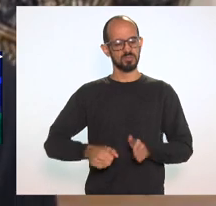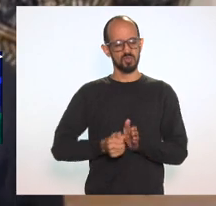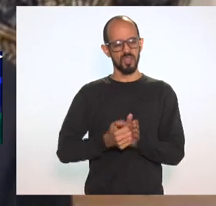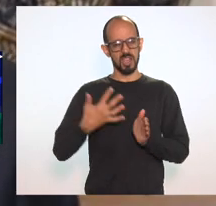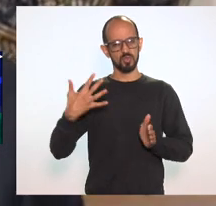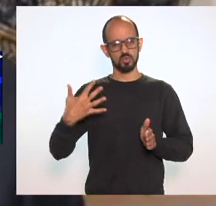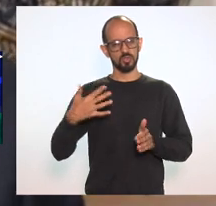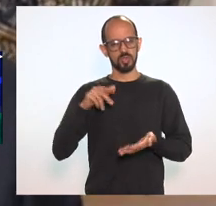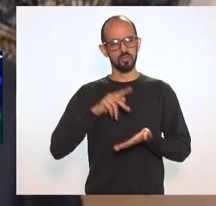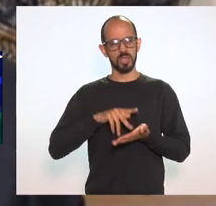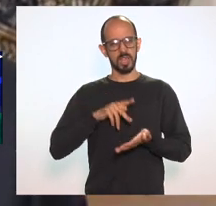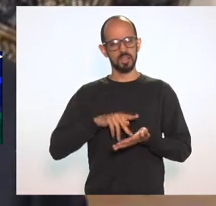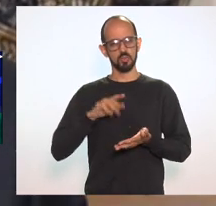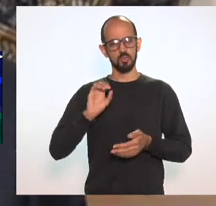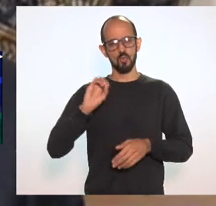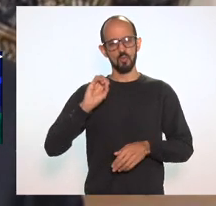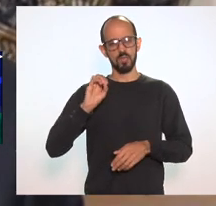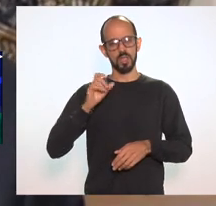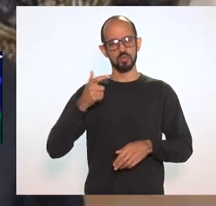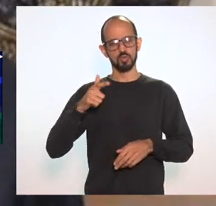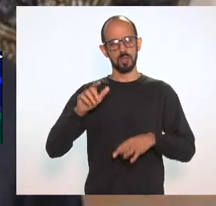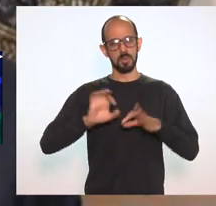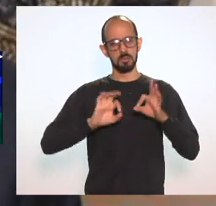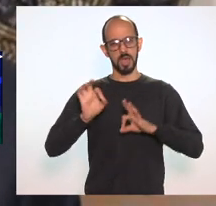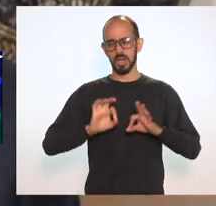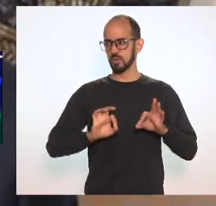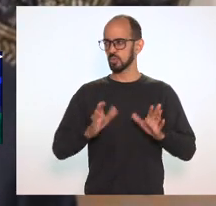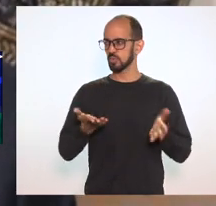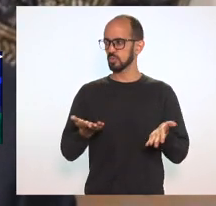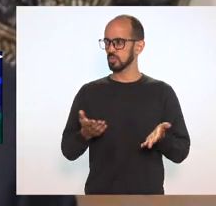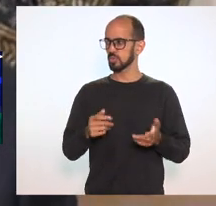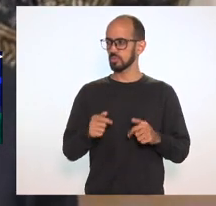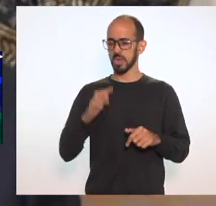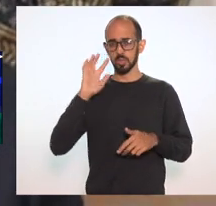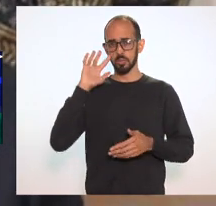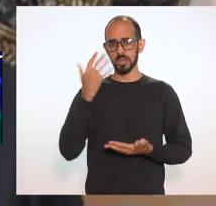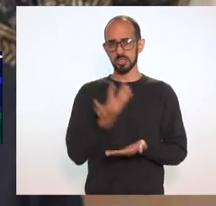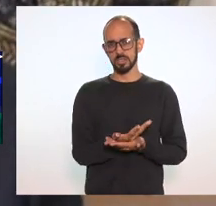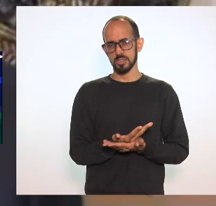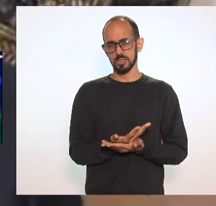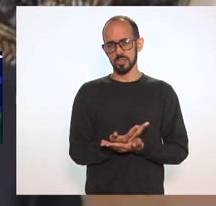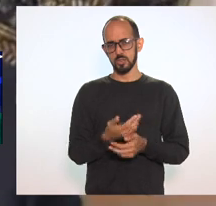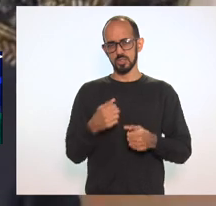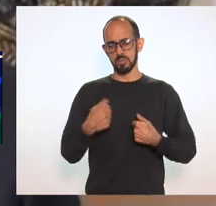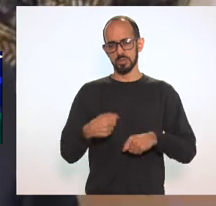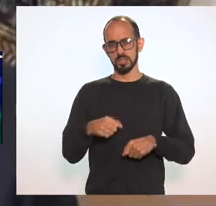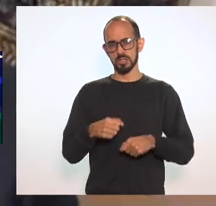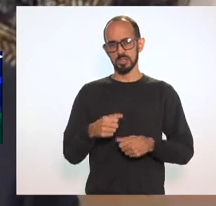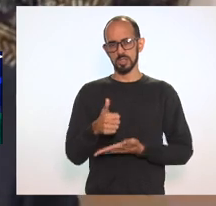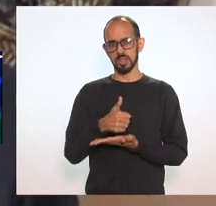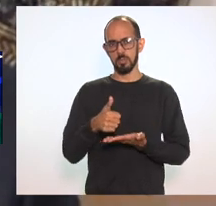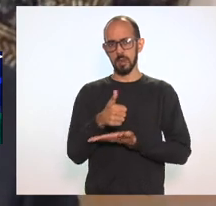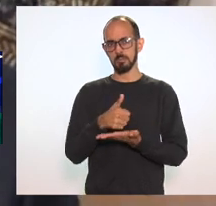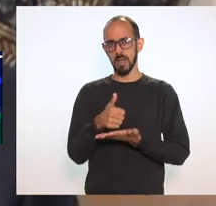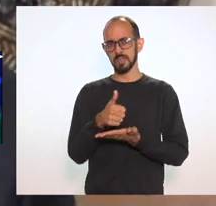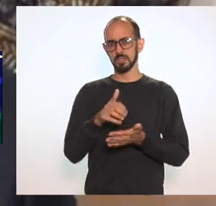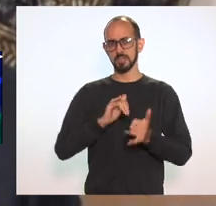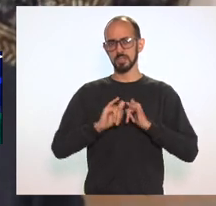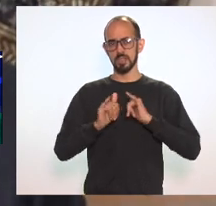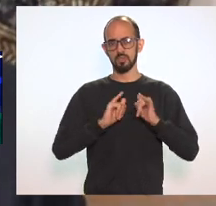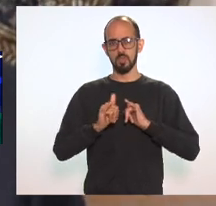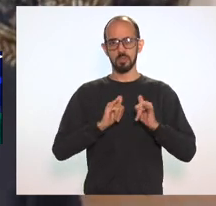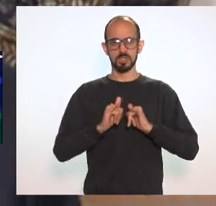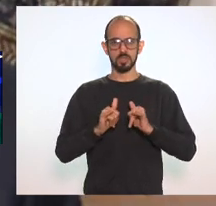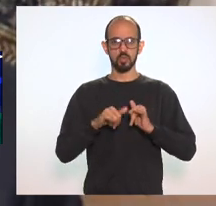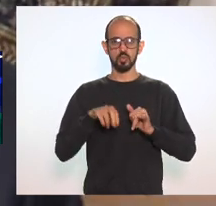Av Adélia que ninguém estava preparado para isso você ia para tomar decisões você tem que tomar decisões baseadas em informações informações